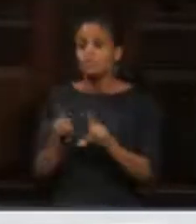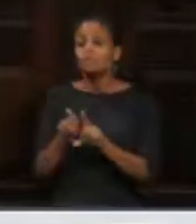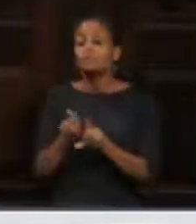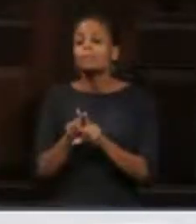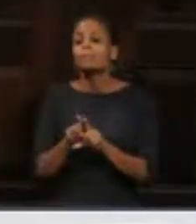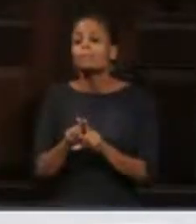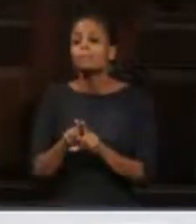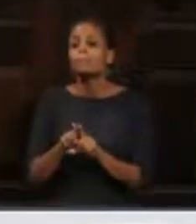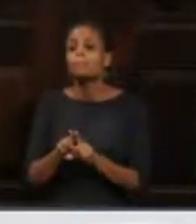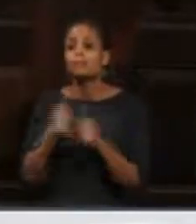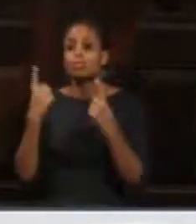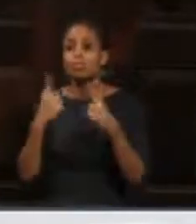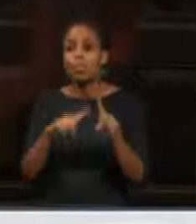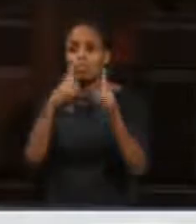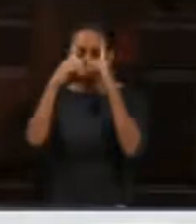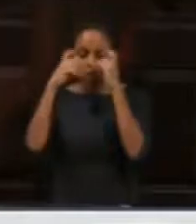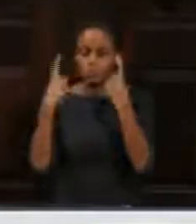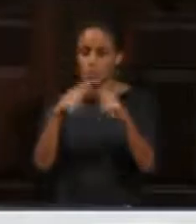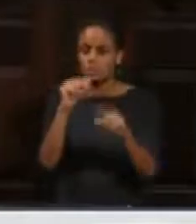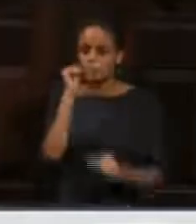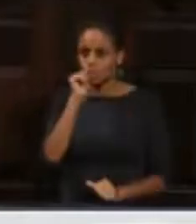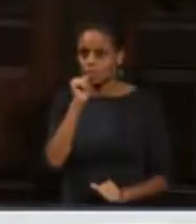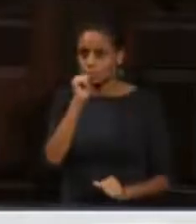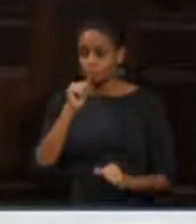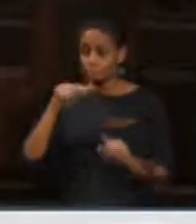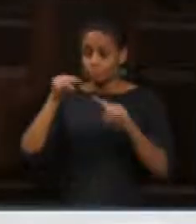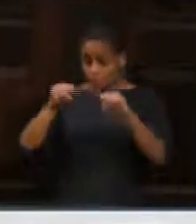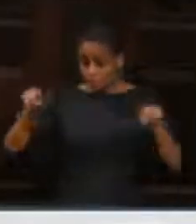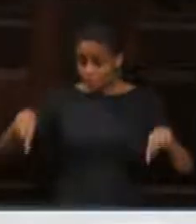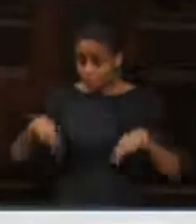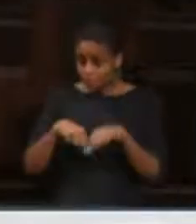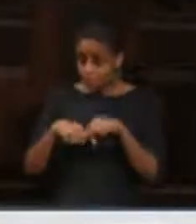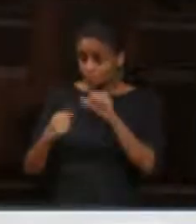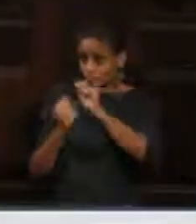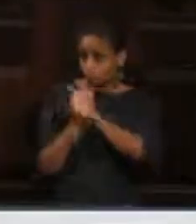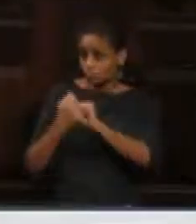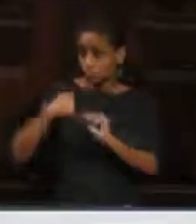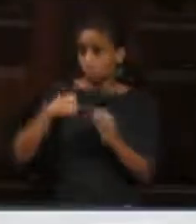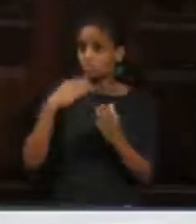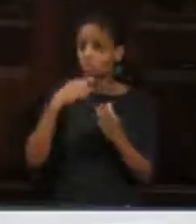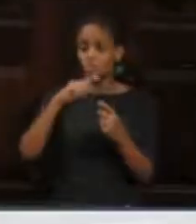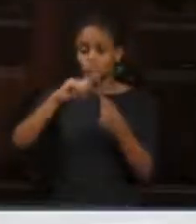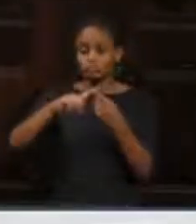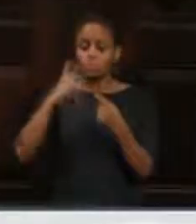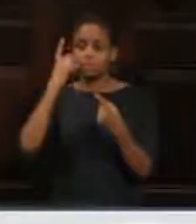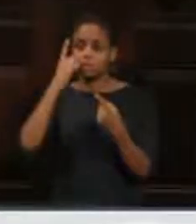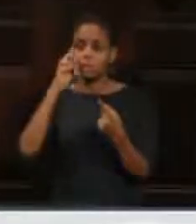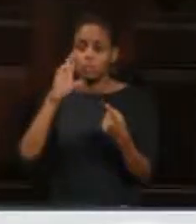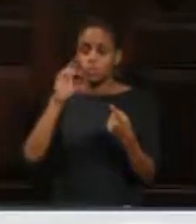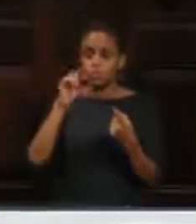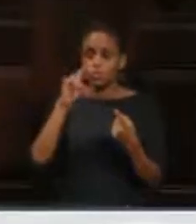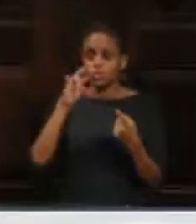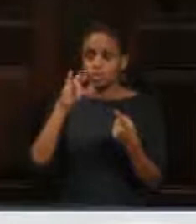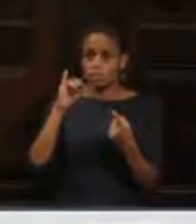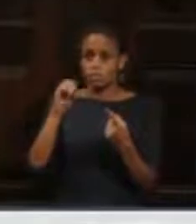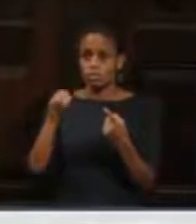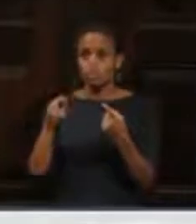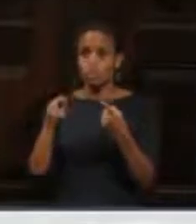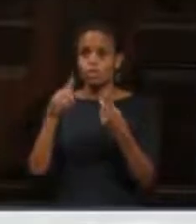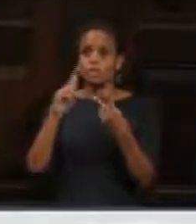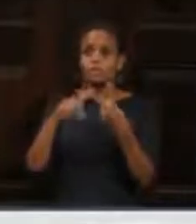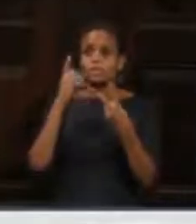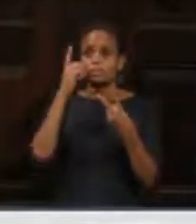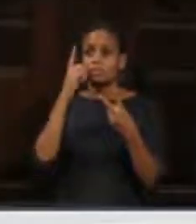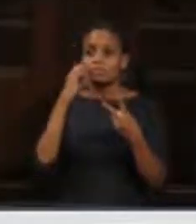fazia presente o deputado Rodrigo Amorim, o deputado Renato Zaca, o deputado Márcio